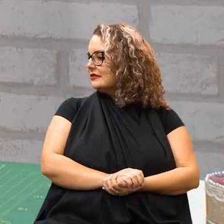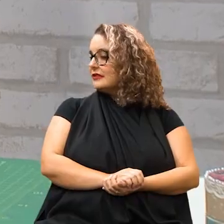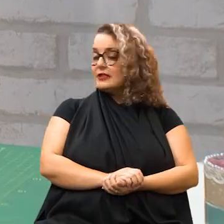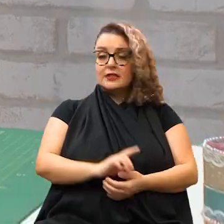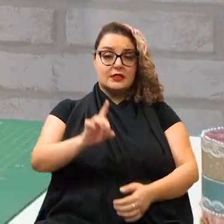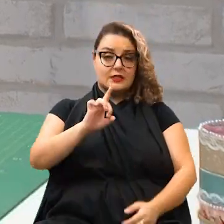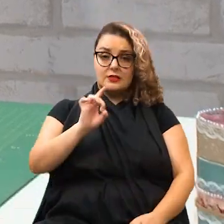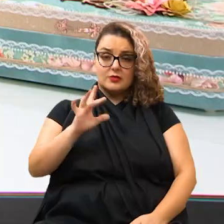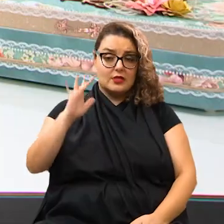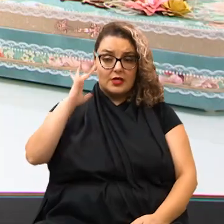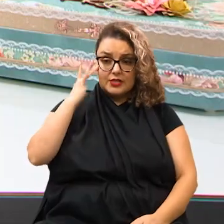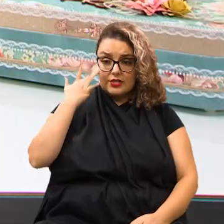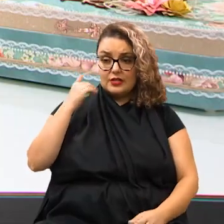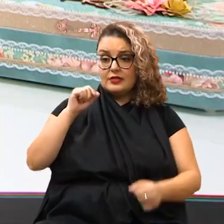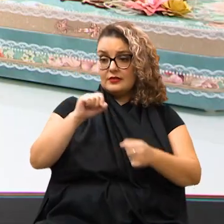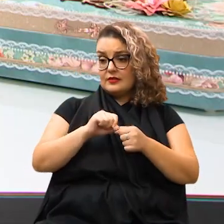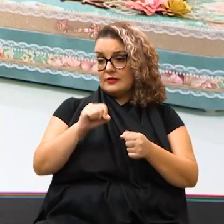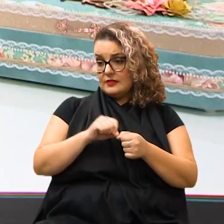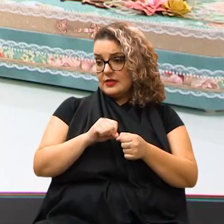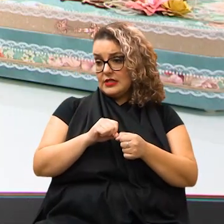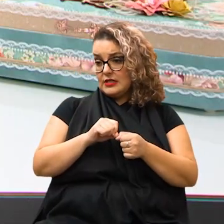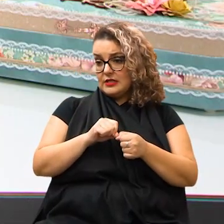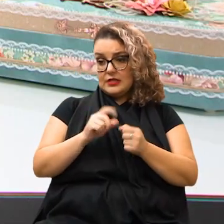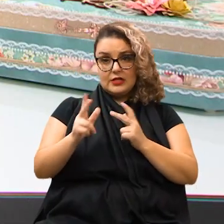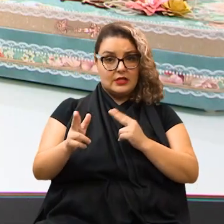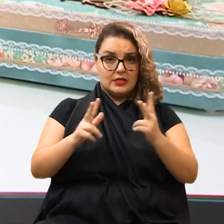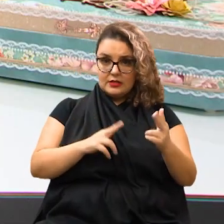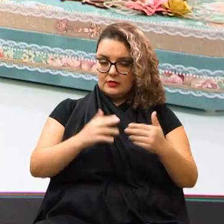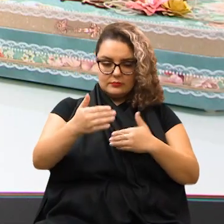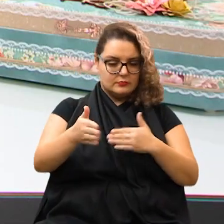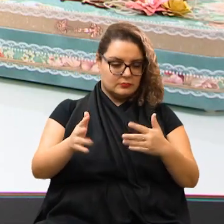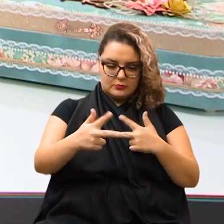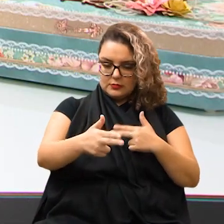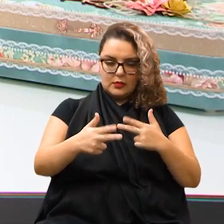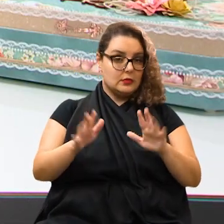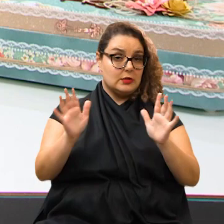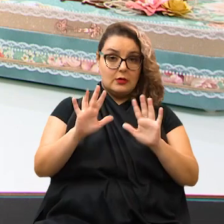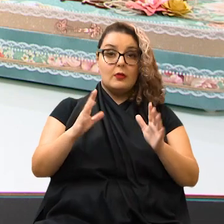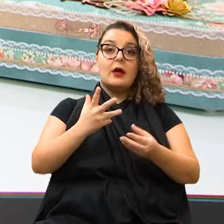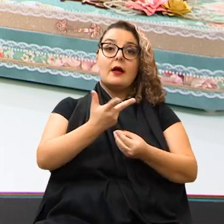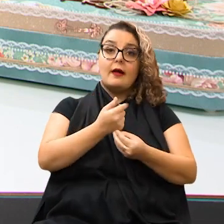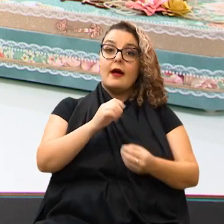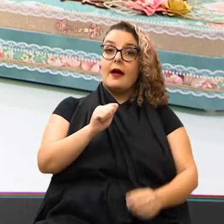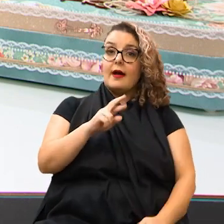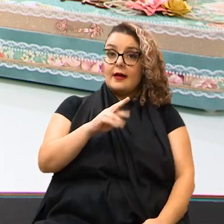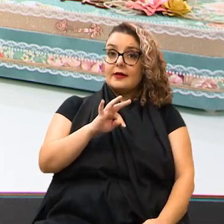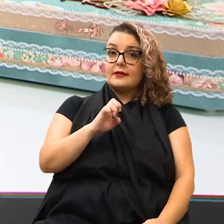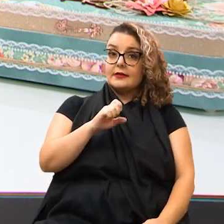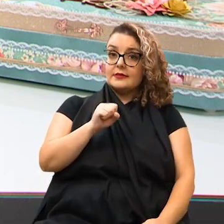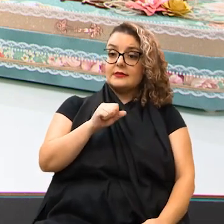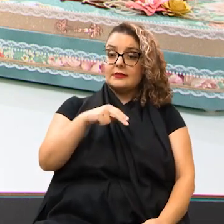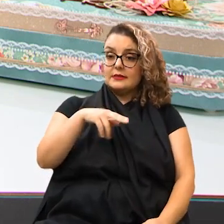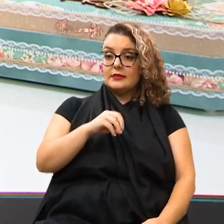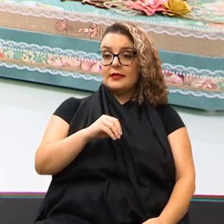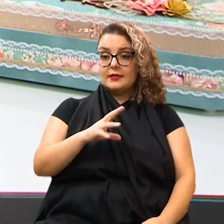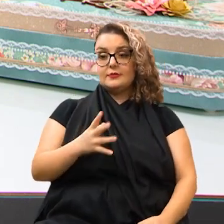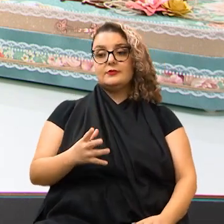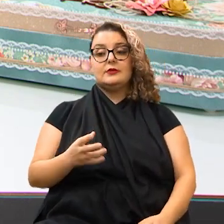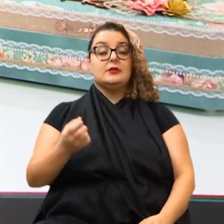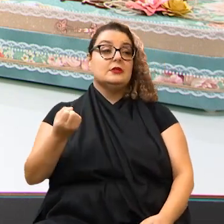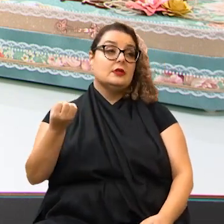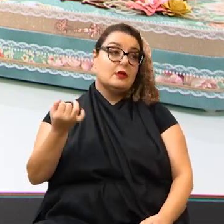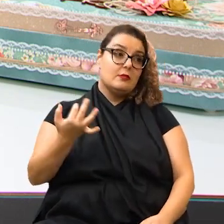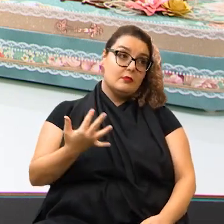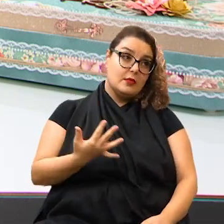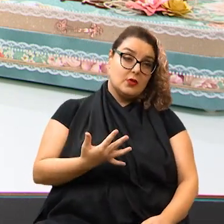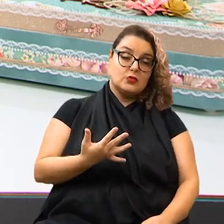E não adianta também, gente, achar que vai conseguir fazer um lado idêntico ao outro. Não vai. Isso é artesanato, não é nada industrial. Então depende da